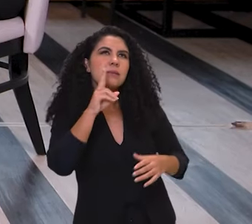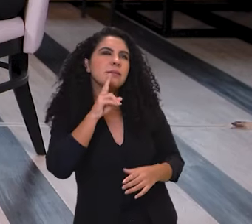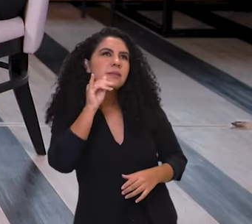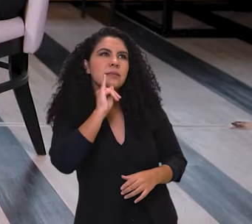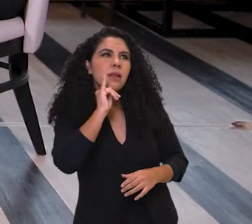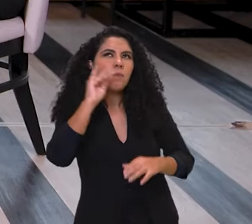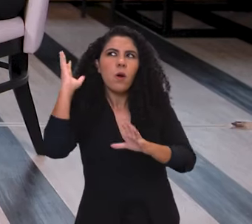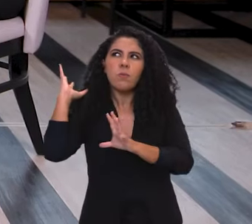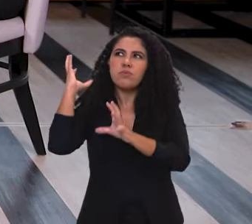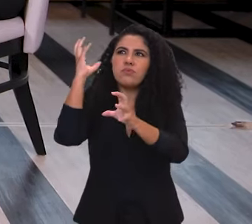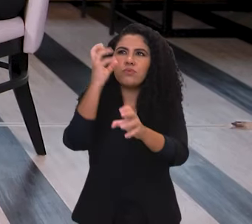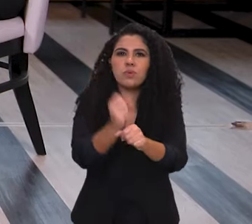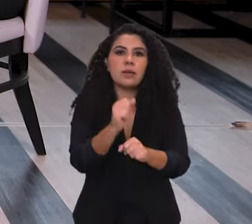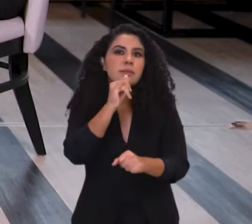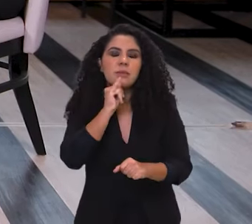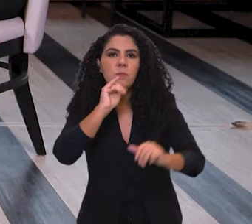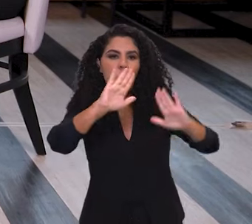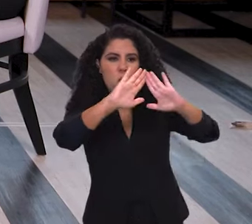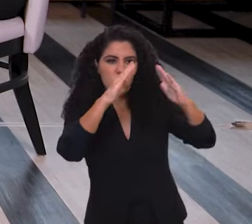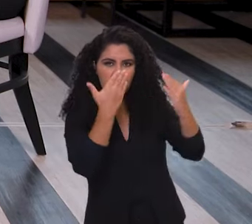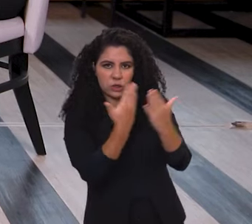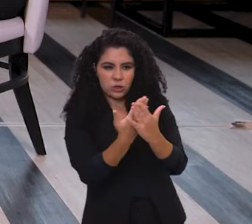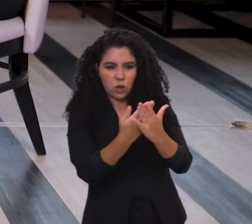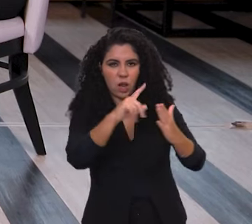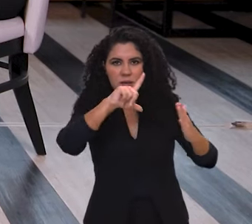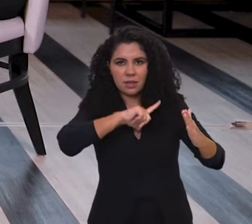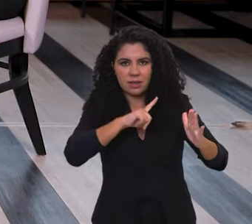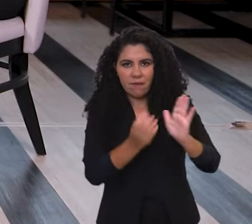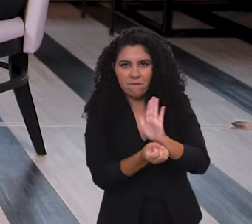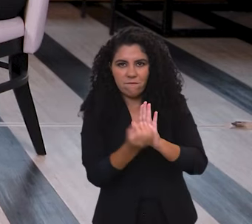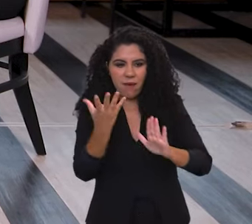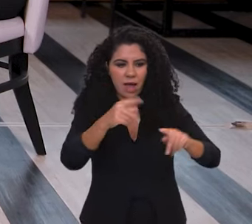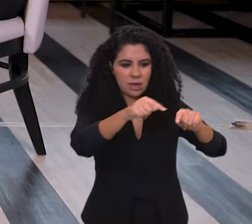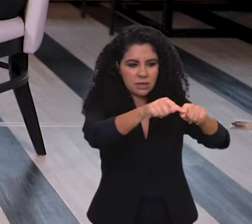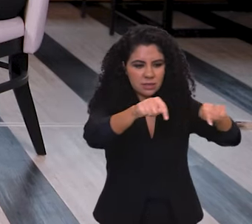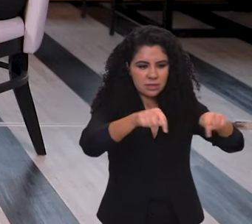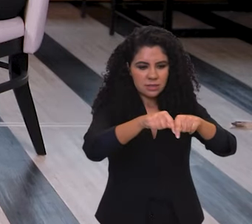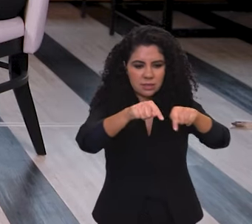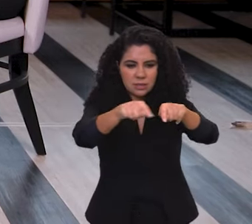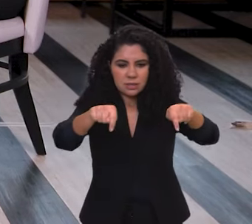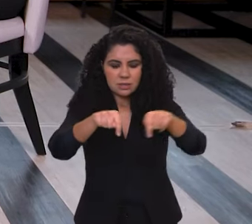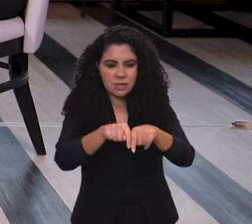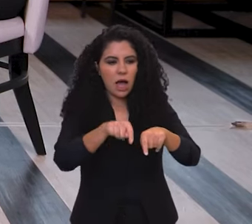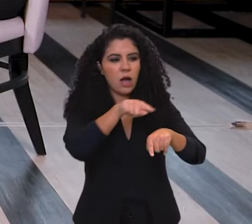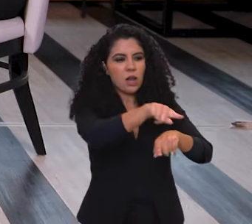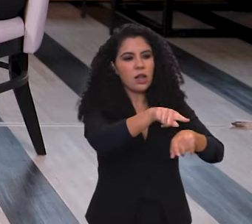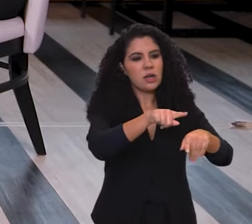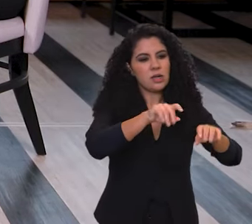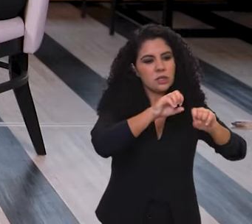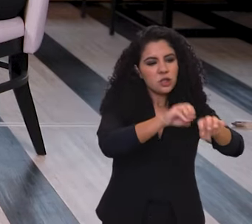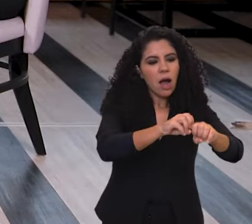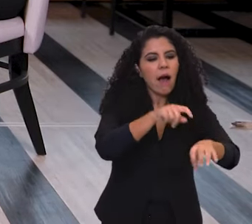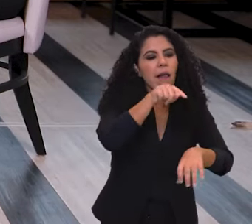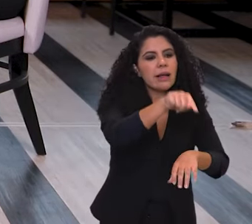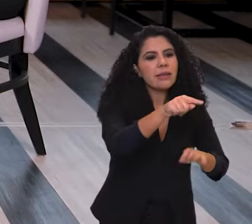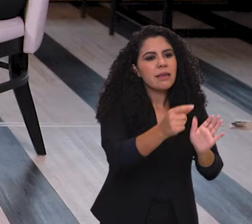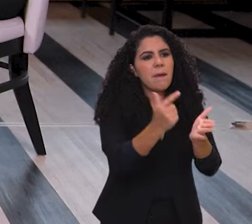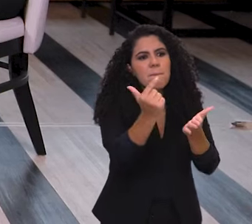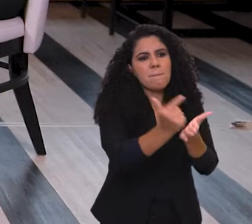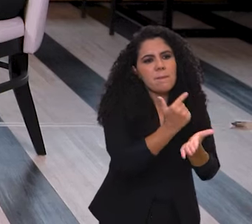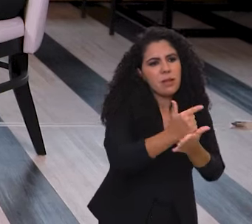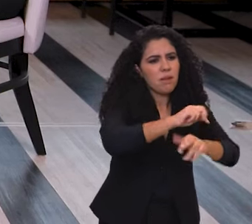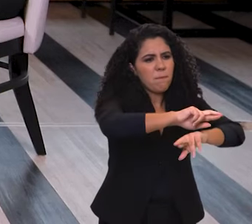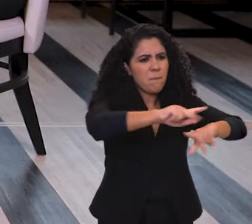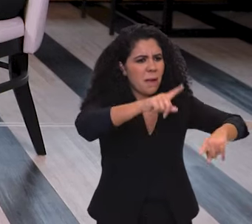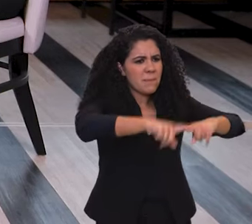se fosse uma escola com várias salas de aula, e aí algumas têm grandes materiais e outras têm quase